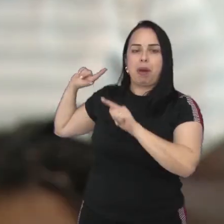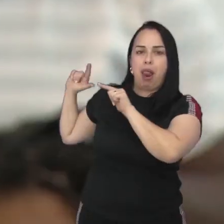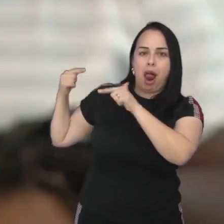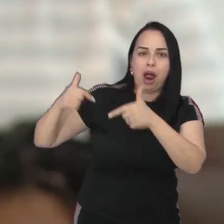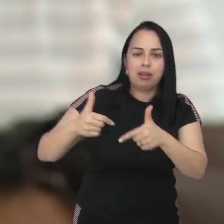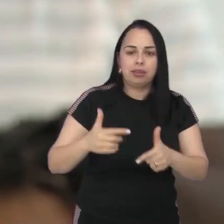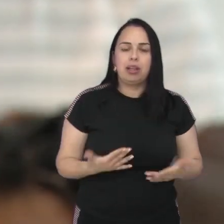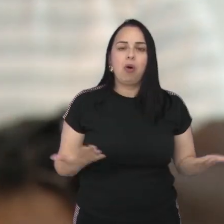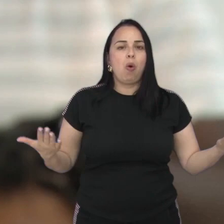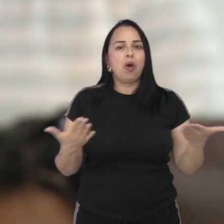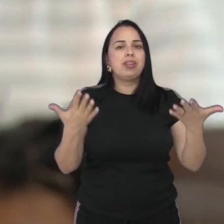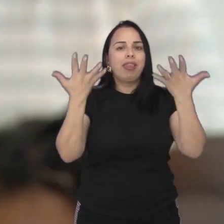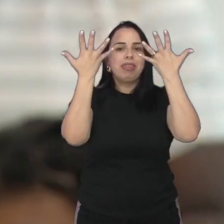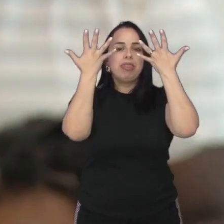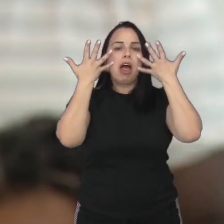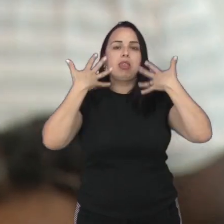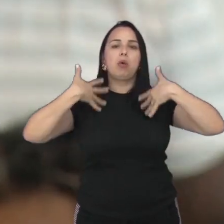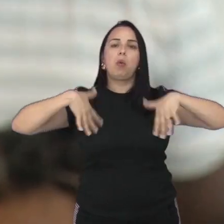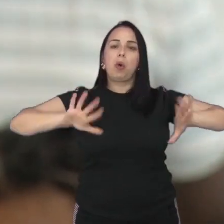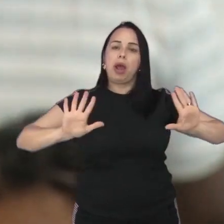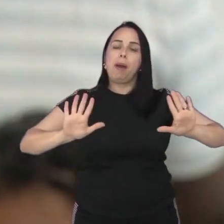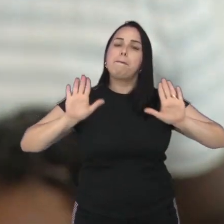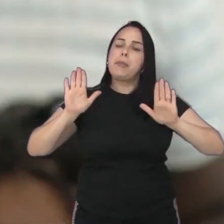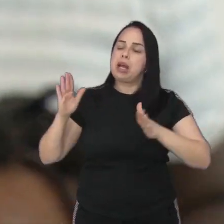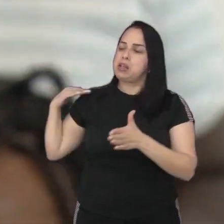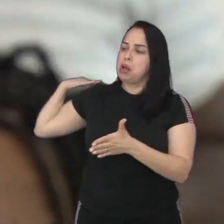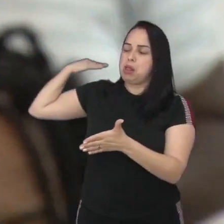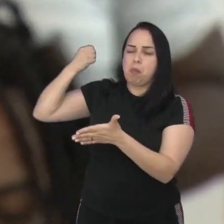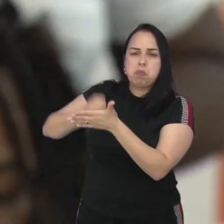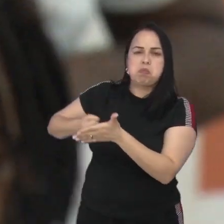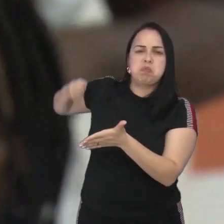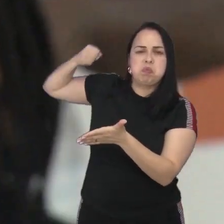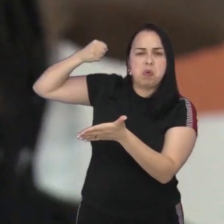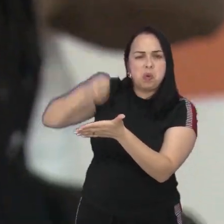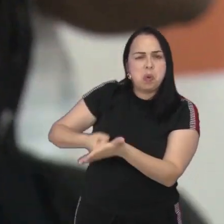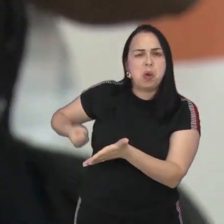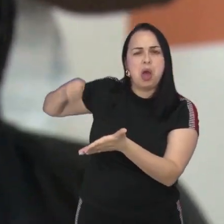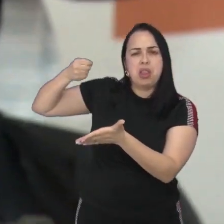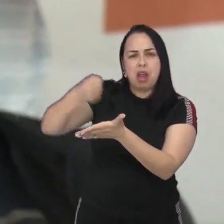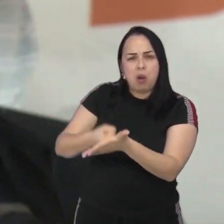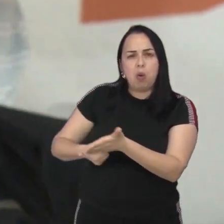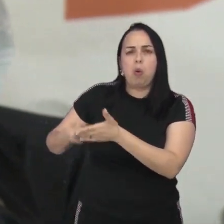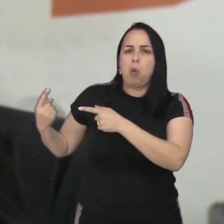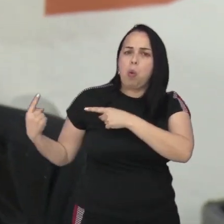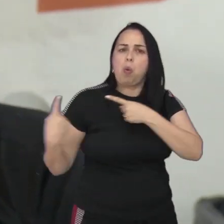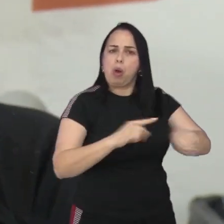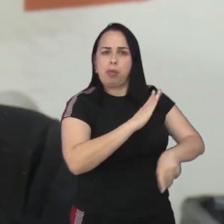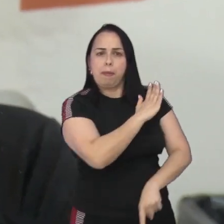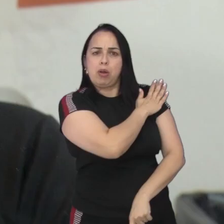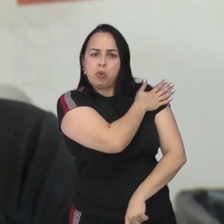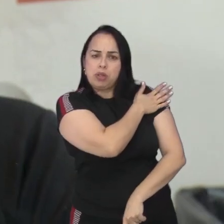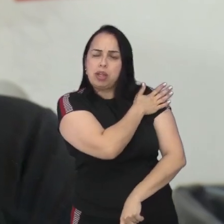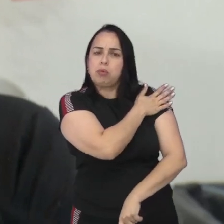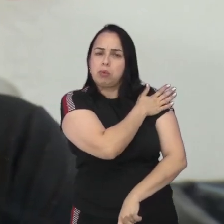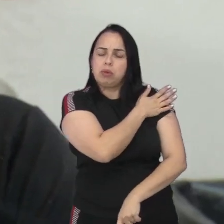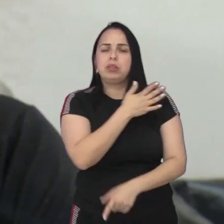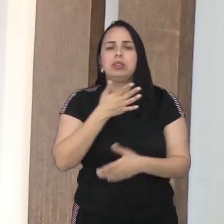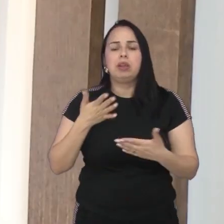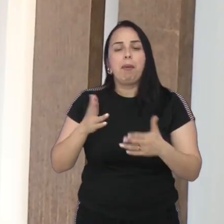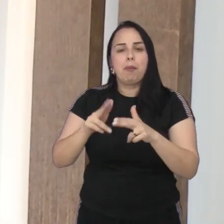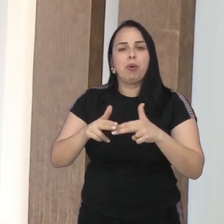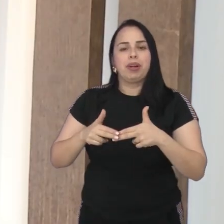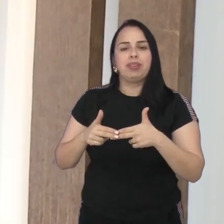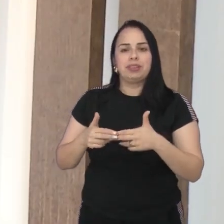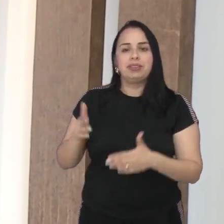ancestralidade. O que hoje parece natural é resultado de um processo de décadas de luta contra o racismo.